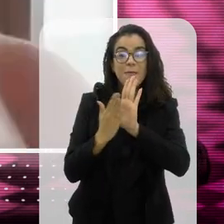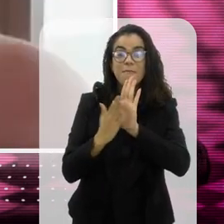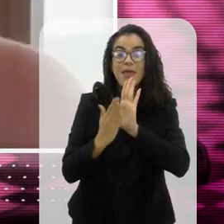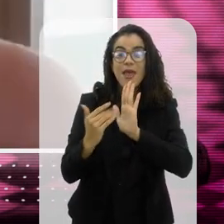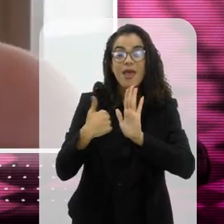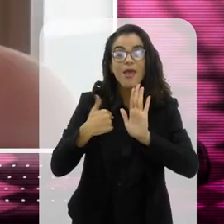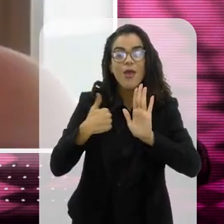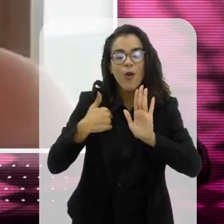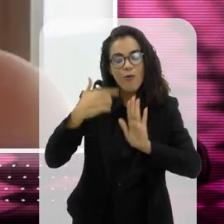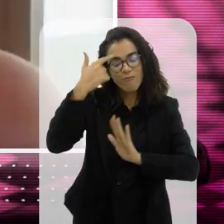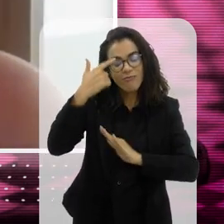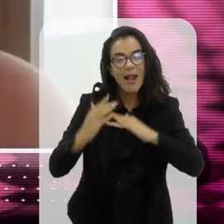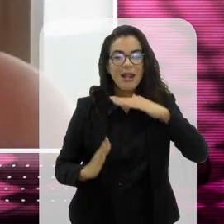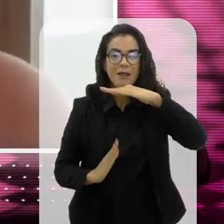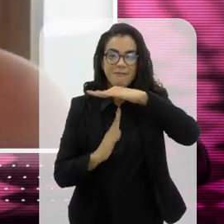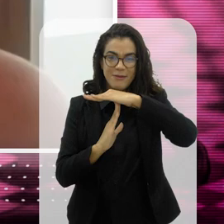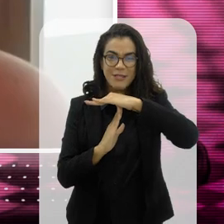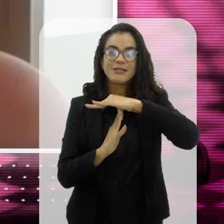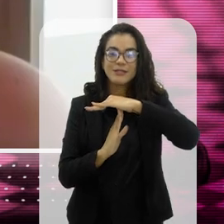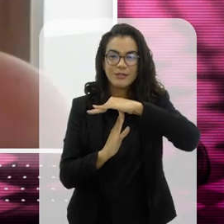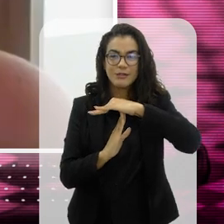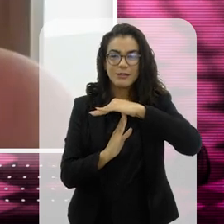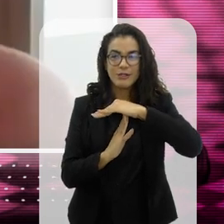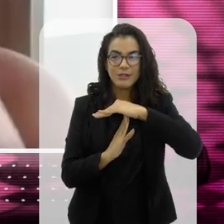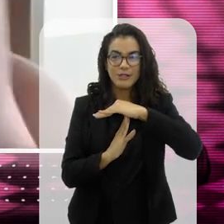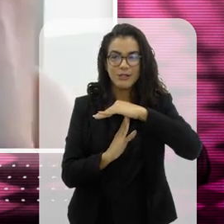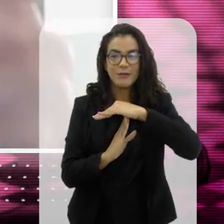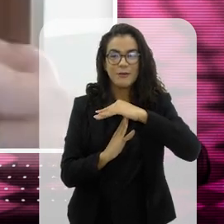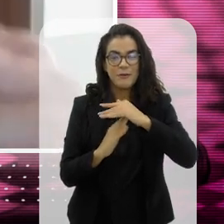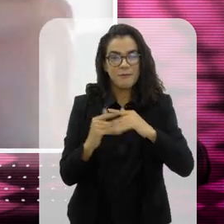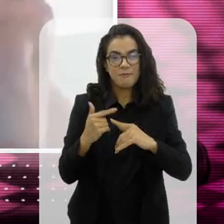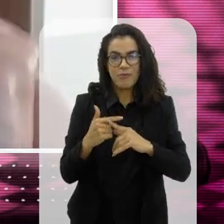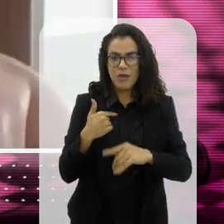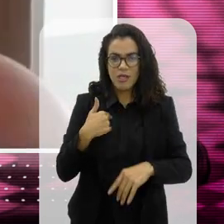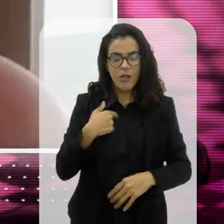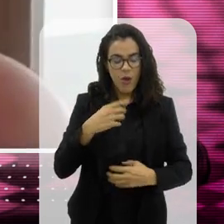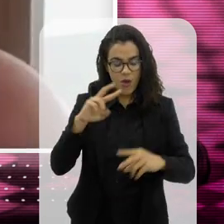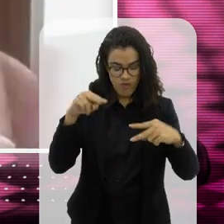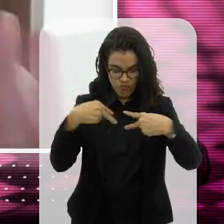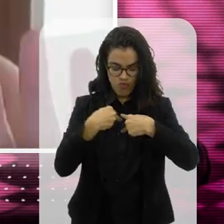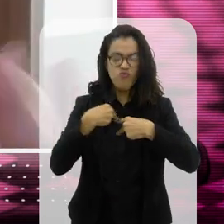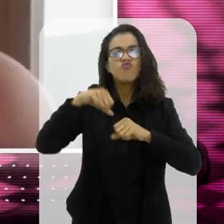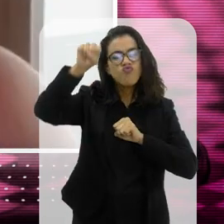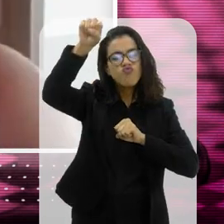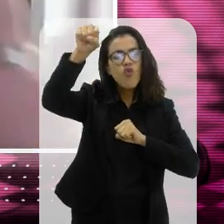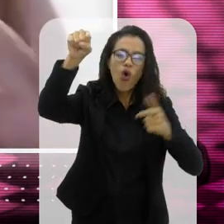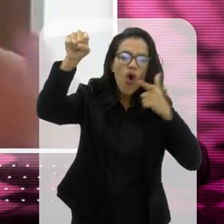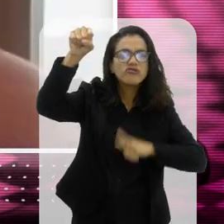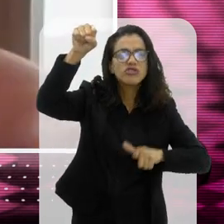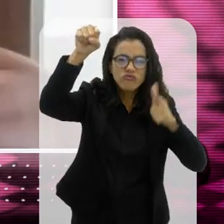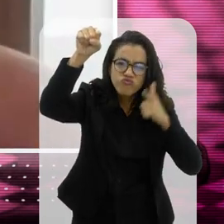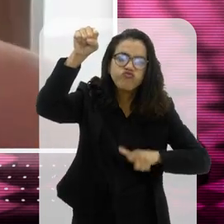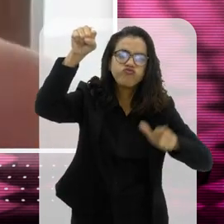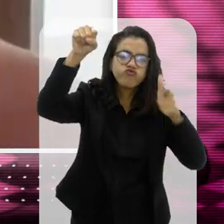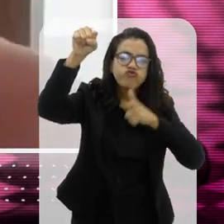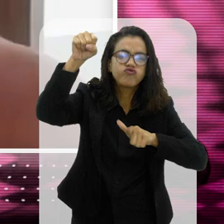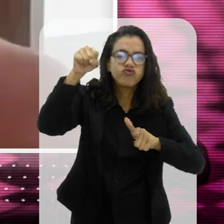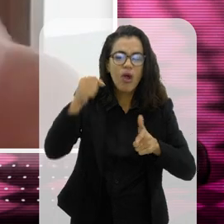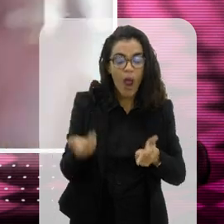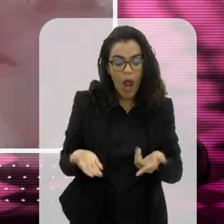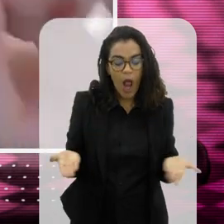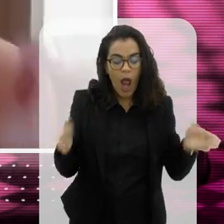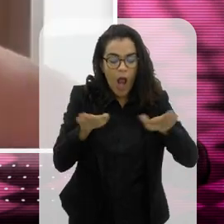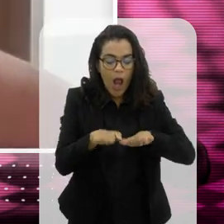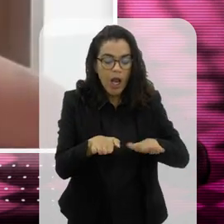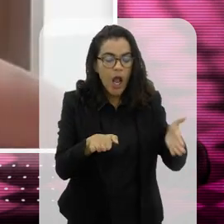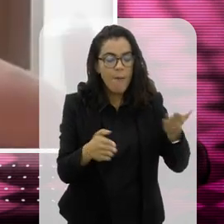a gente primeiro tem que internalizar essa informação. Senão a gente vai ficar no papel da Mulher Maravilha, que dá conta de tudo, que a dobradura